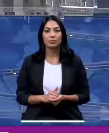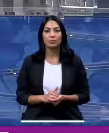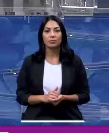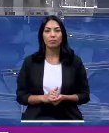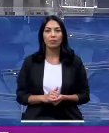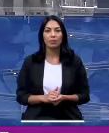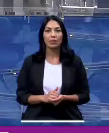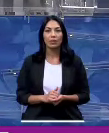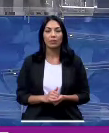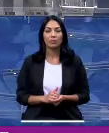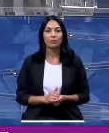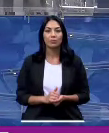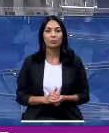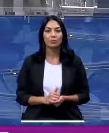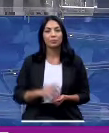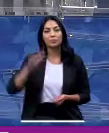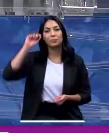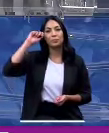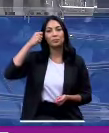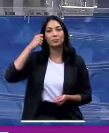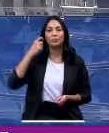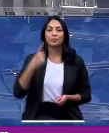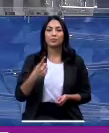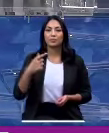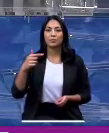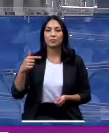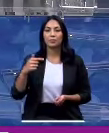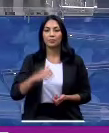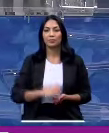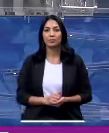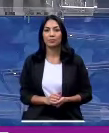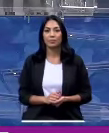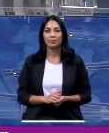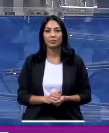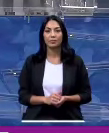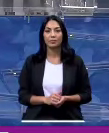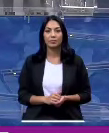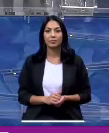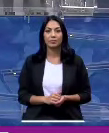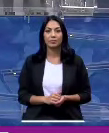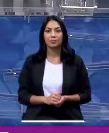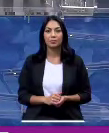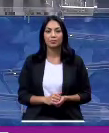Bola preta, número 17. Preta, 17.